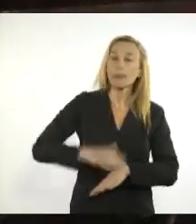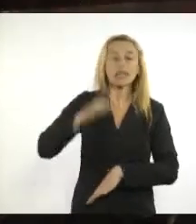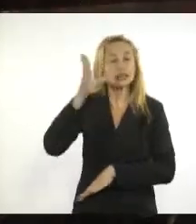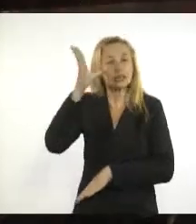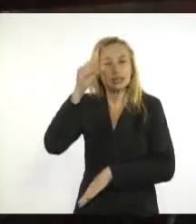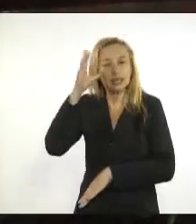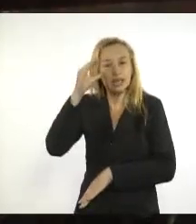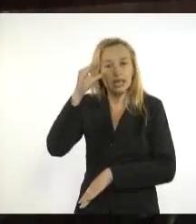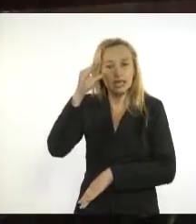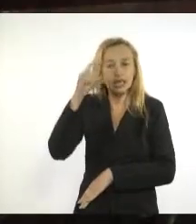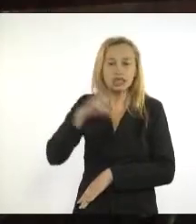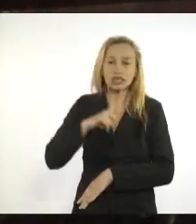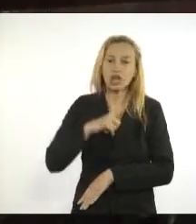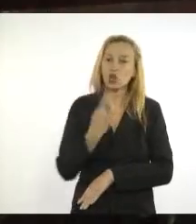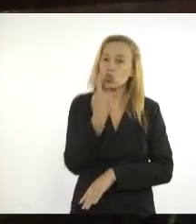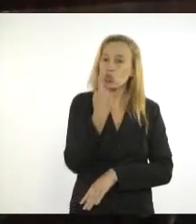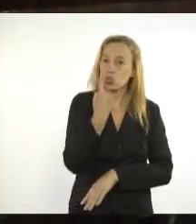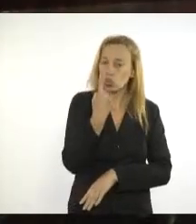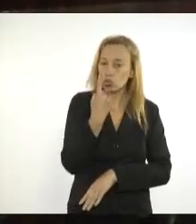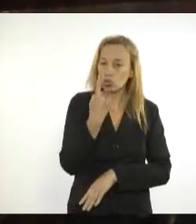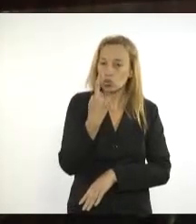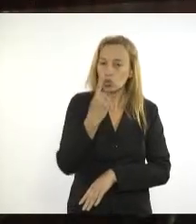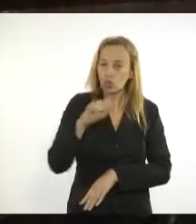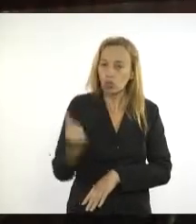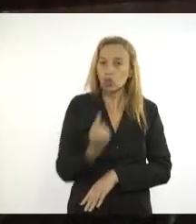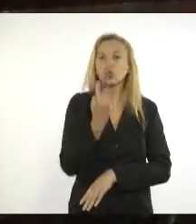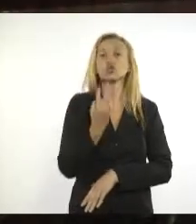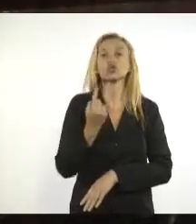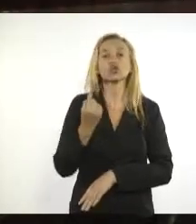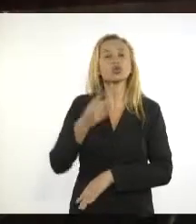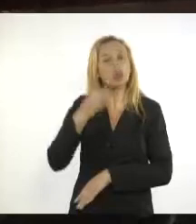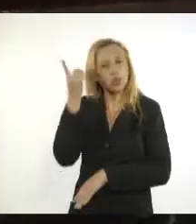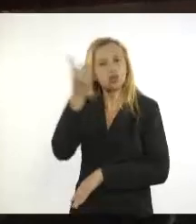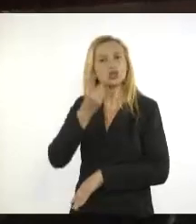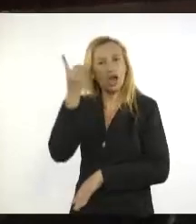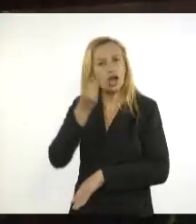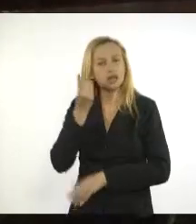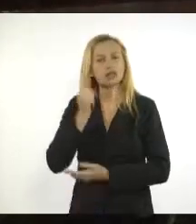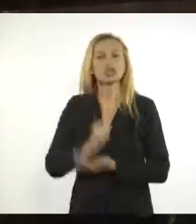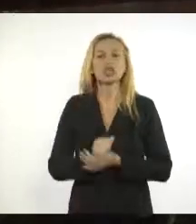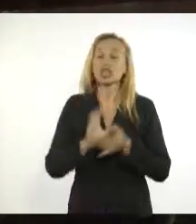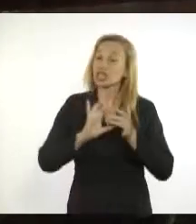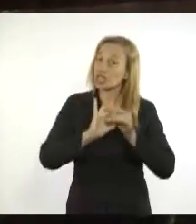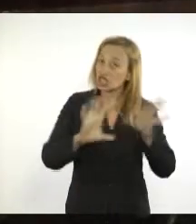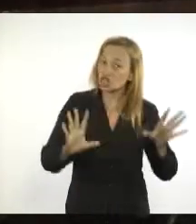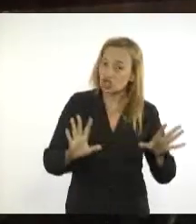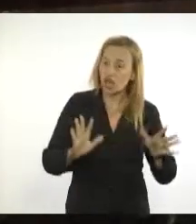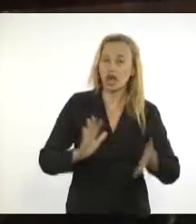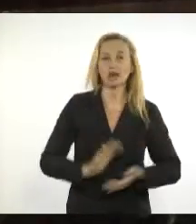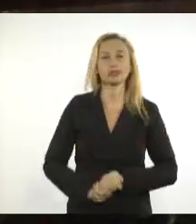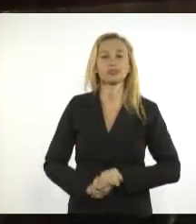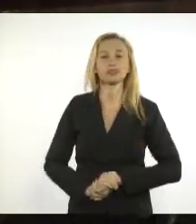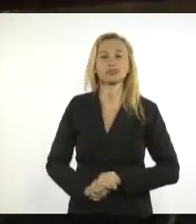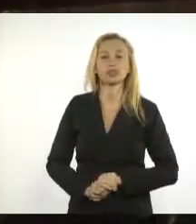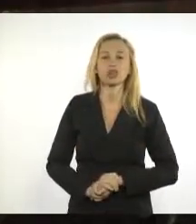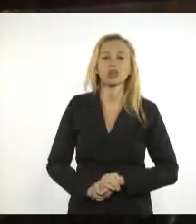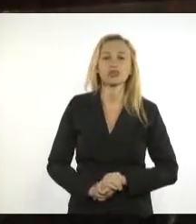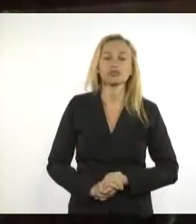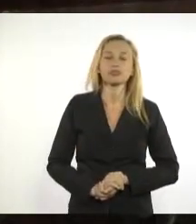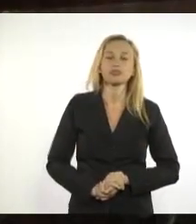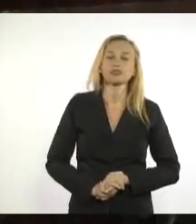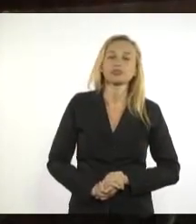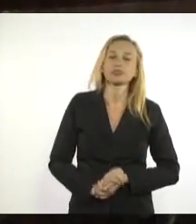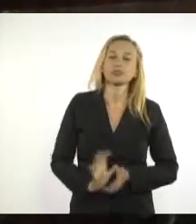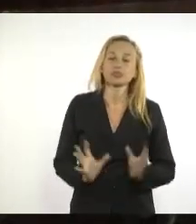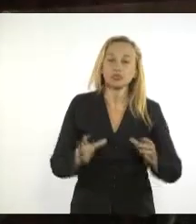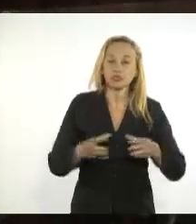ter a assinatura de um único deputado e deixar que a composição da CPI fosse